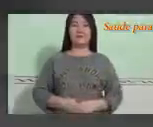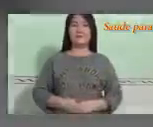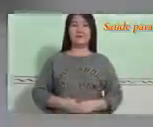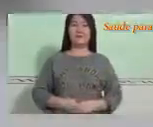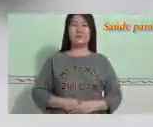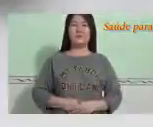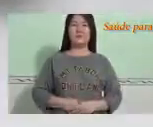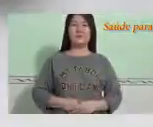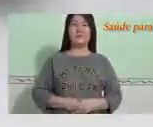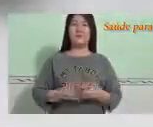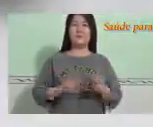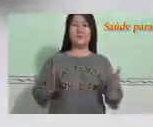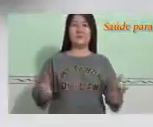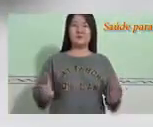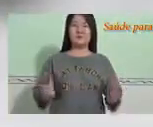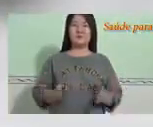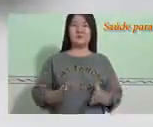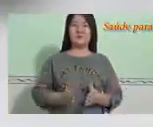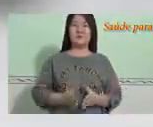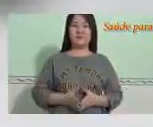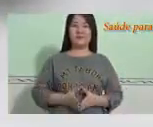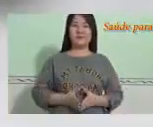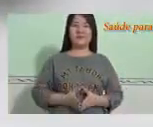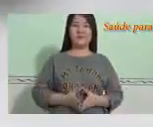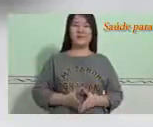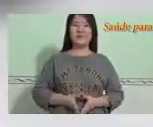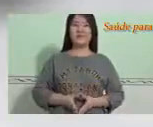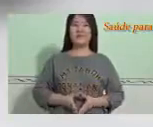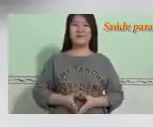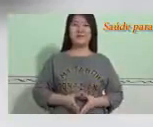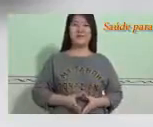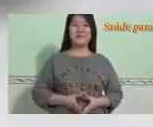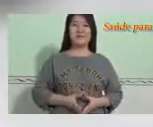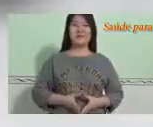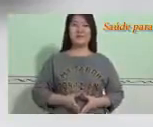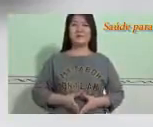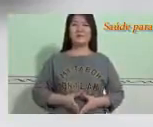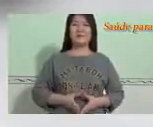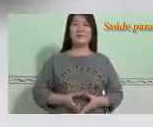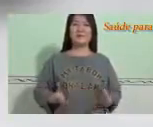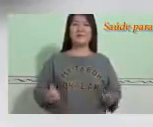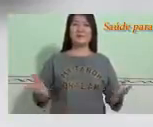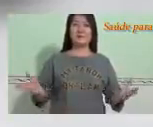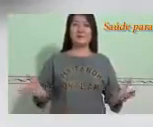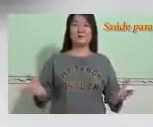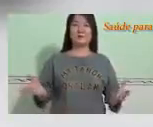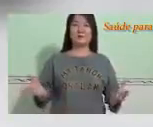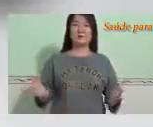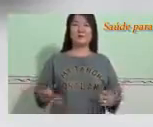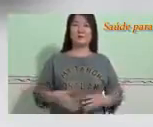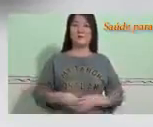COSREGOLARMNT pratique pelo MNOS 30 minutos diários de exercícios, vírgula,